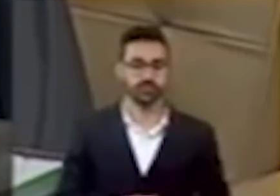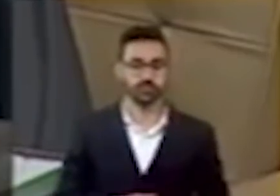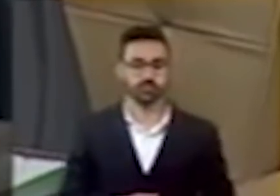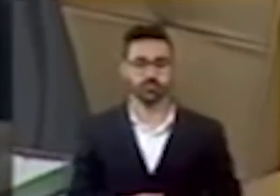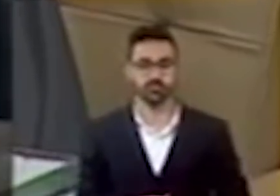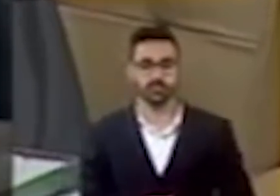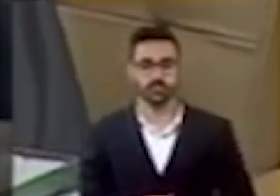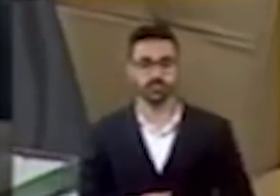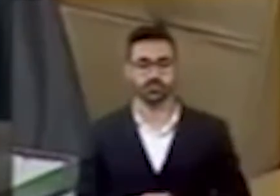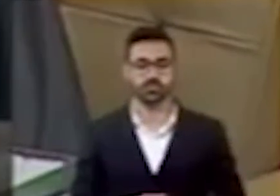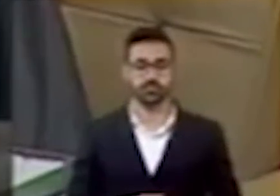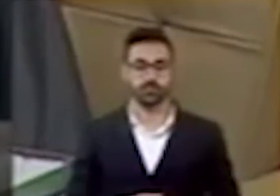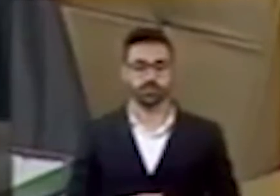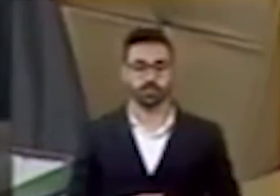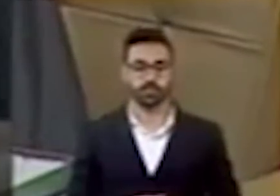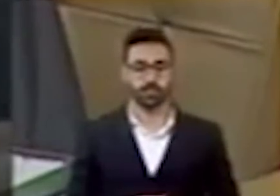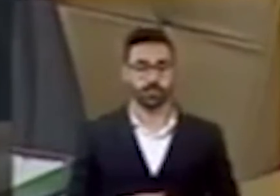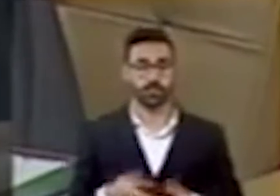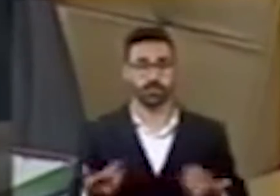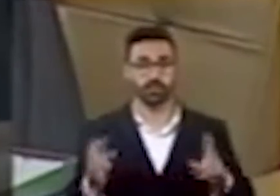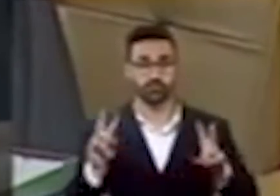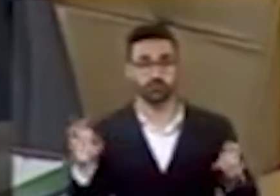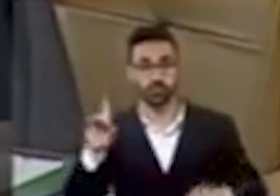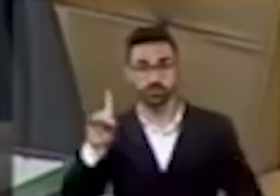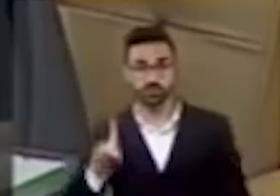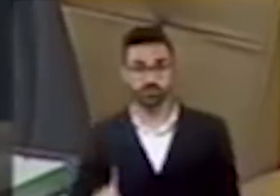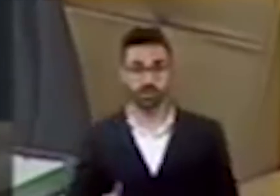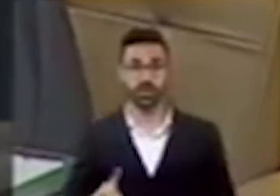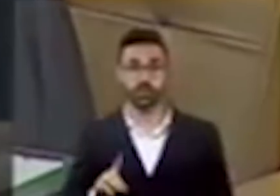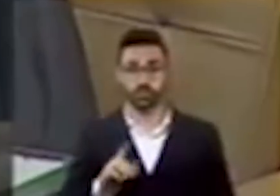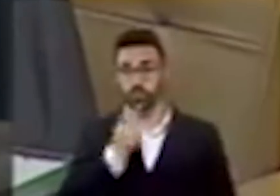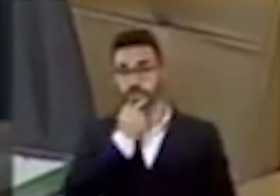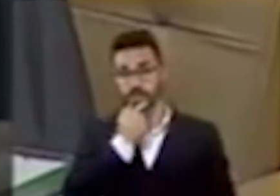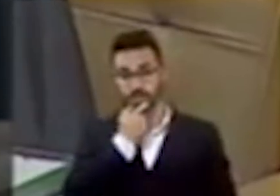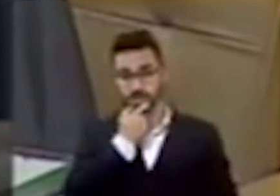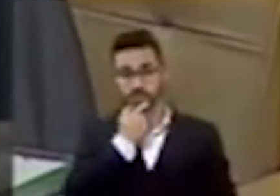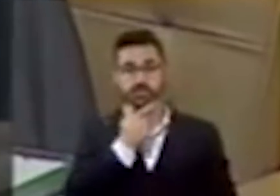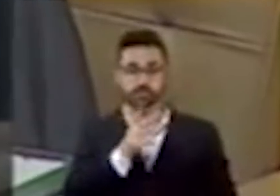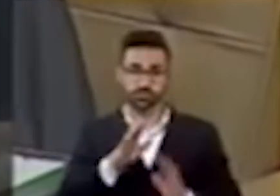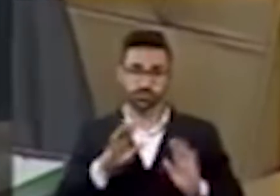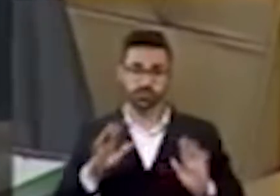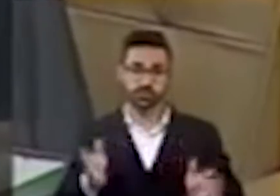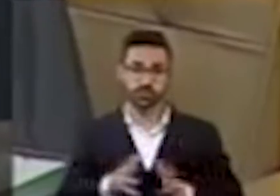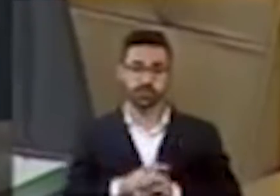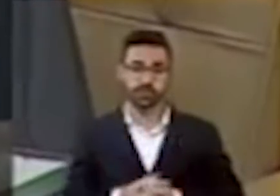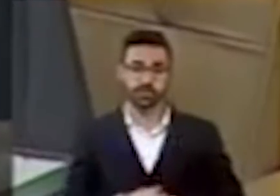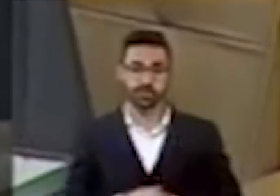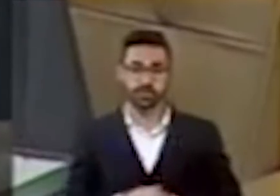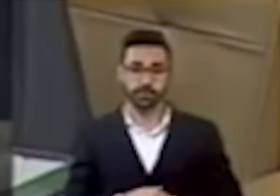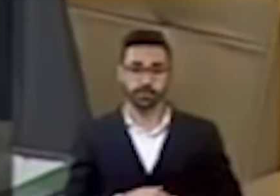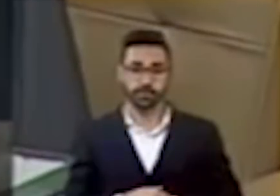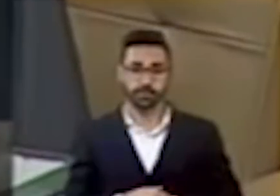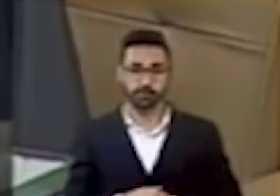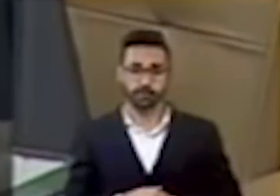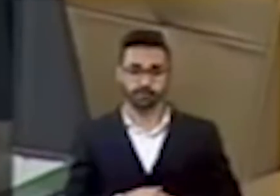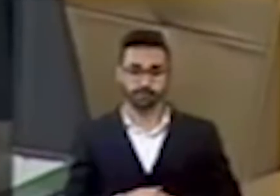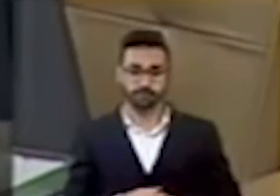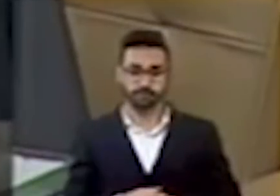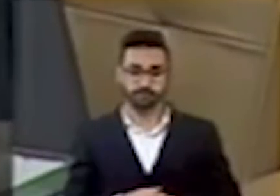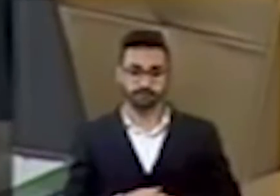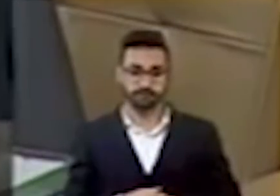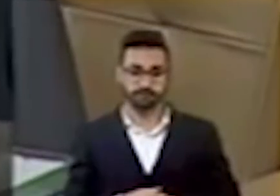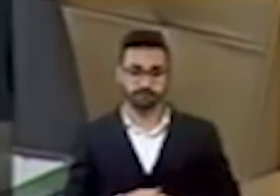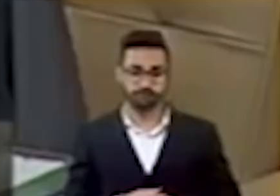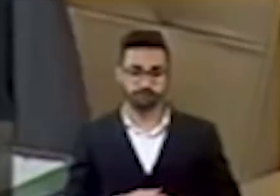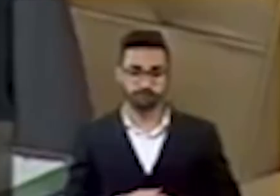em influente tratado sobre o direito comum inglês, afirmou